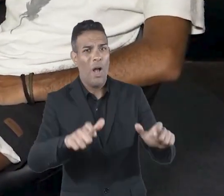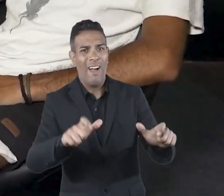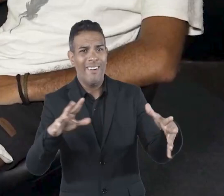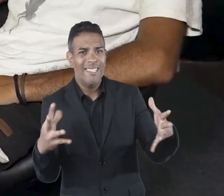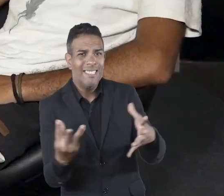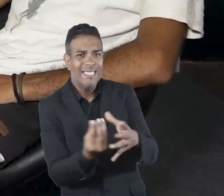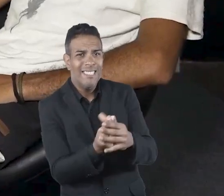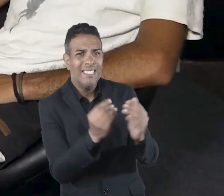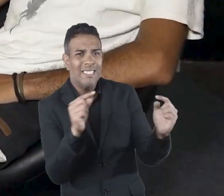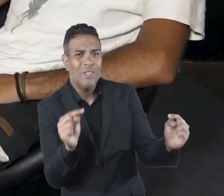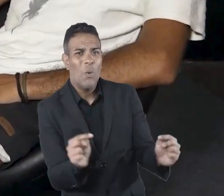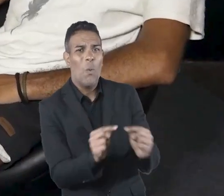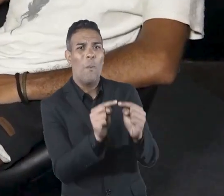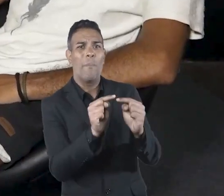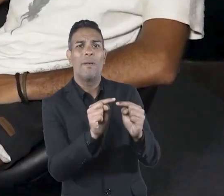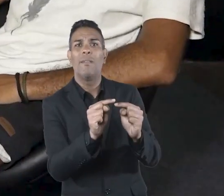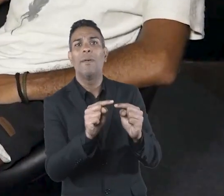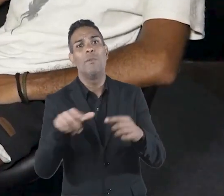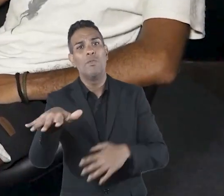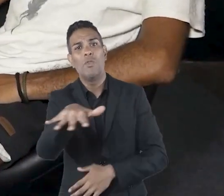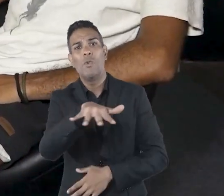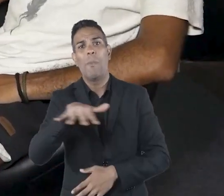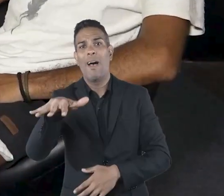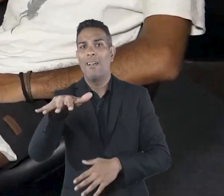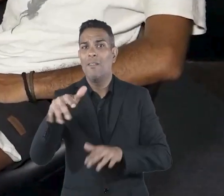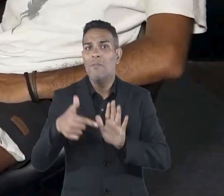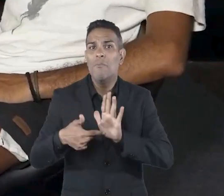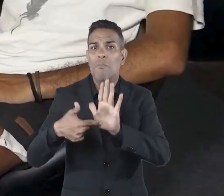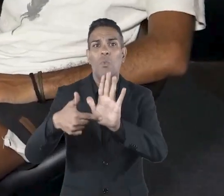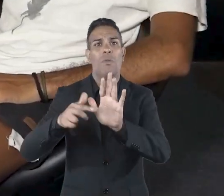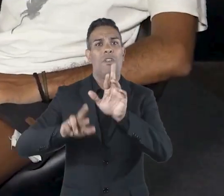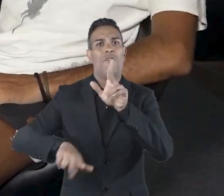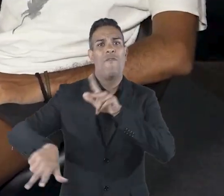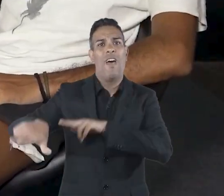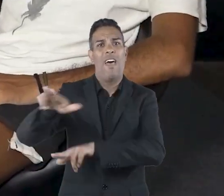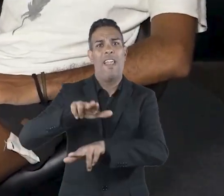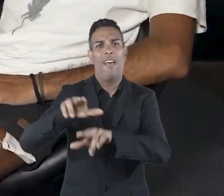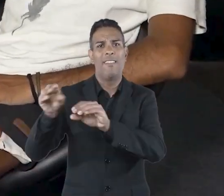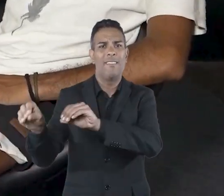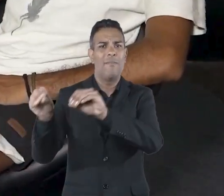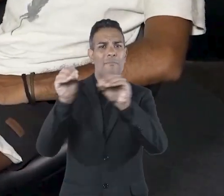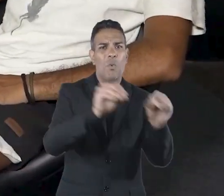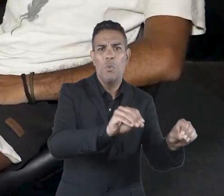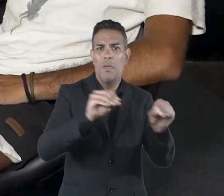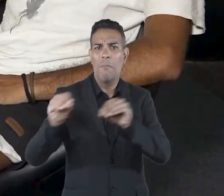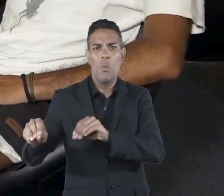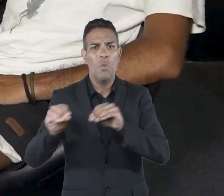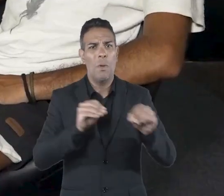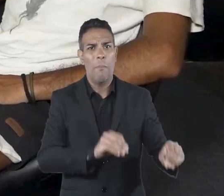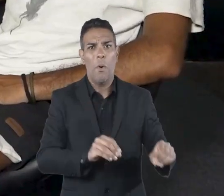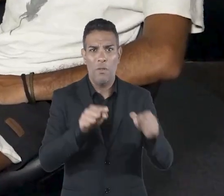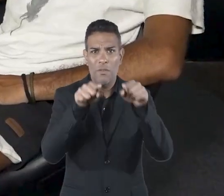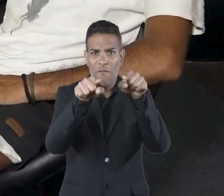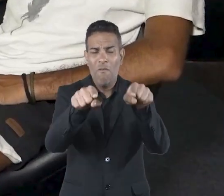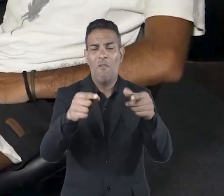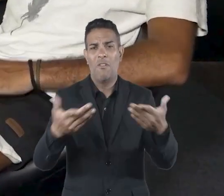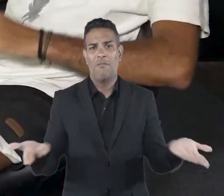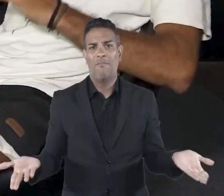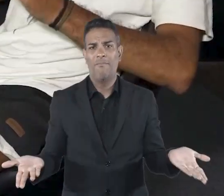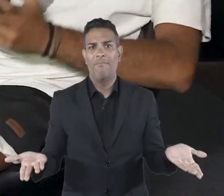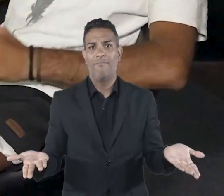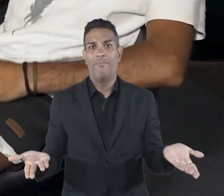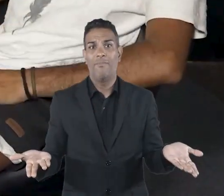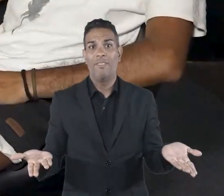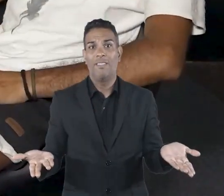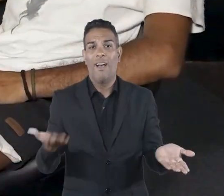errado. Não tem ser humano que não tem potencial, tem um lugar que não está encaixando. A gente passa por essa experiência, a gente muda de um lugar para o outro,